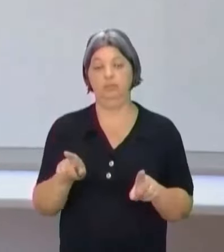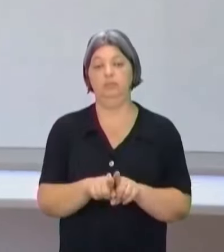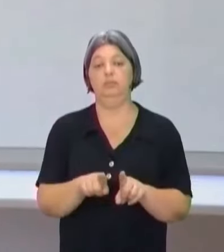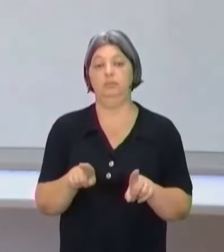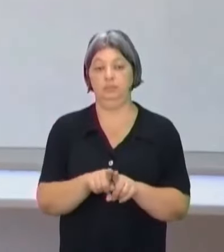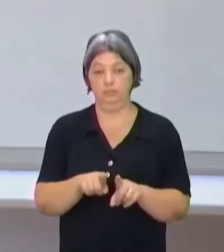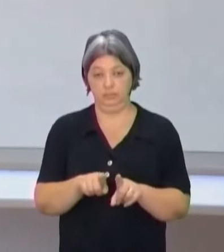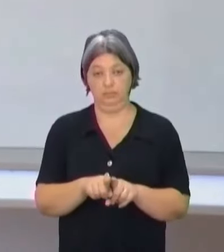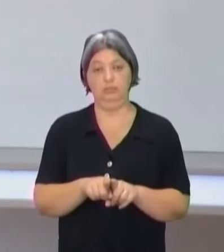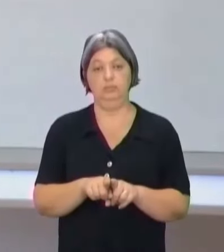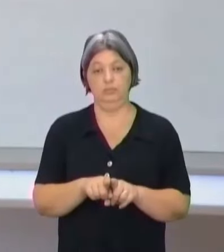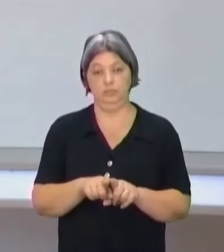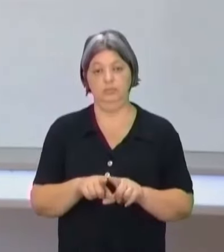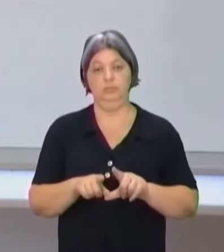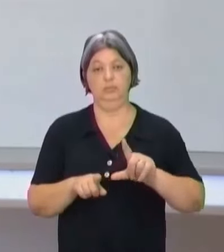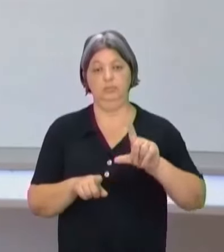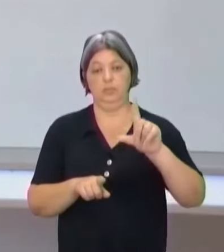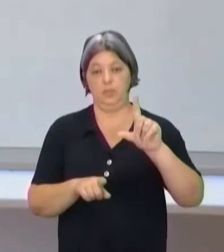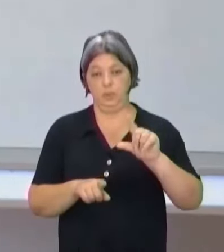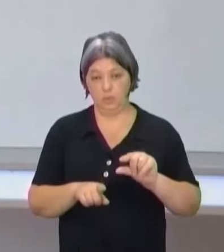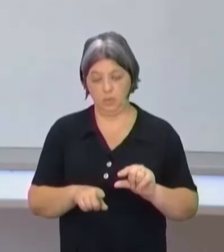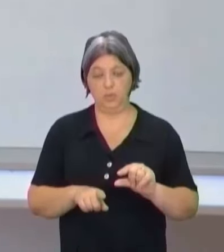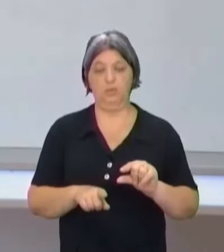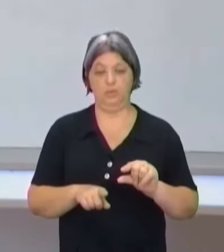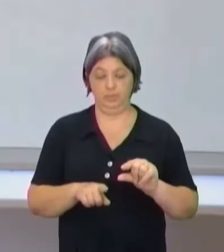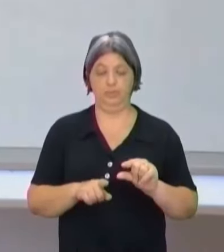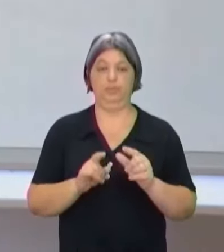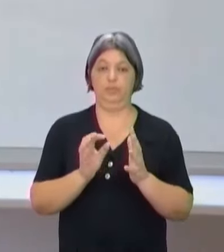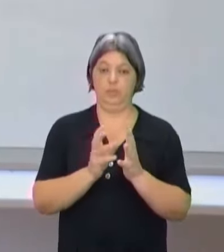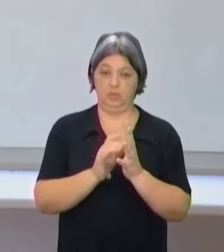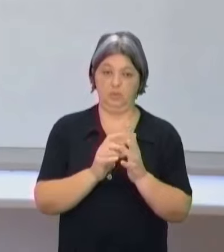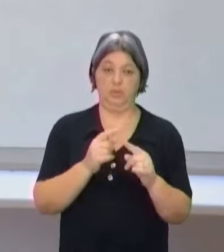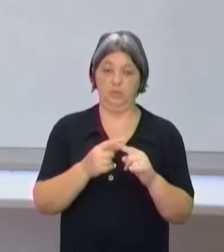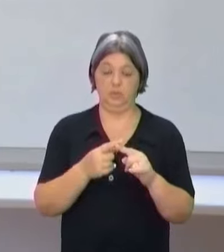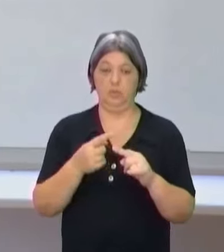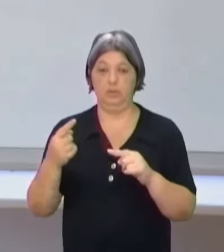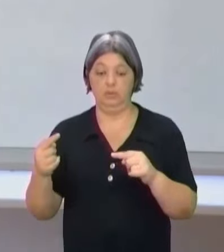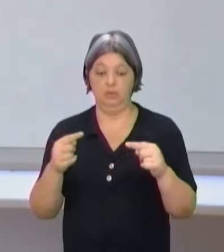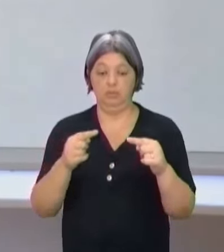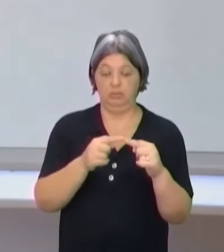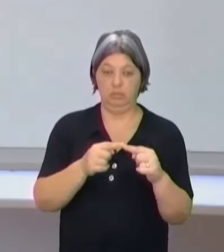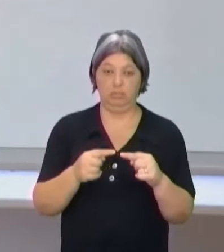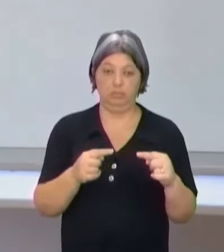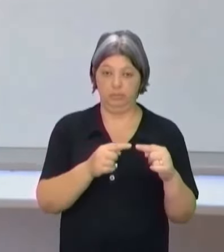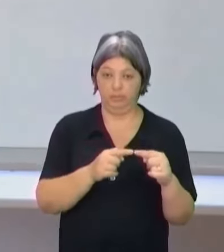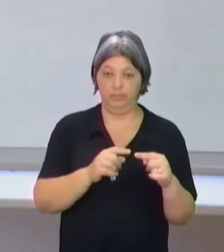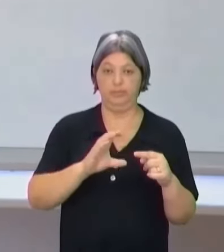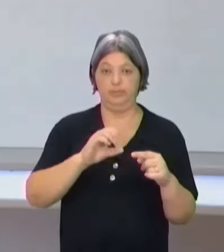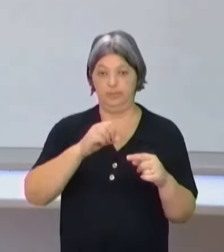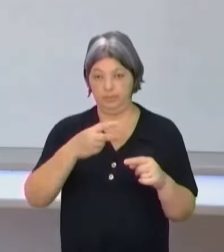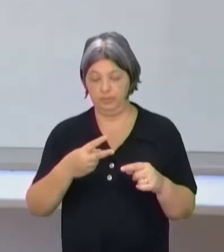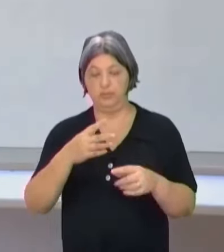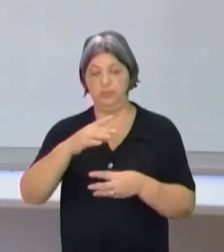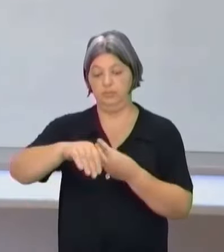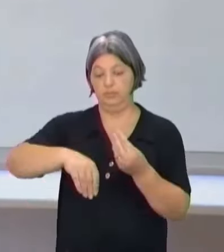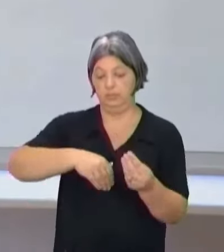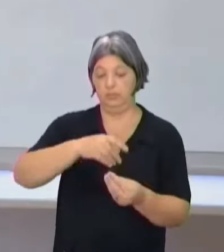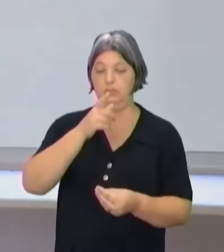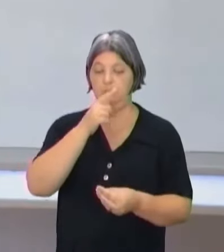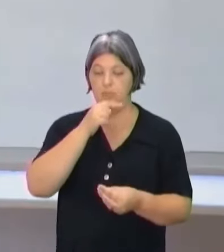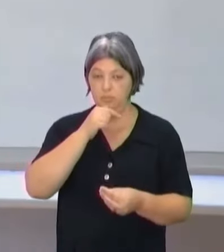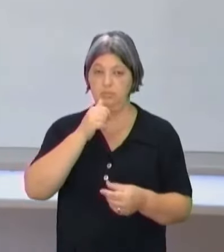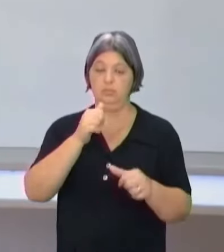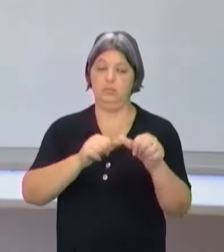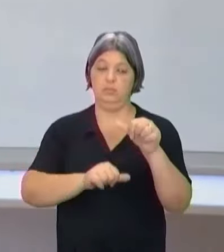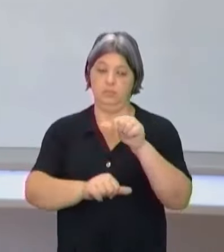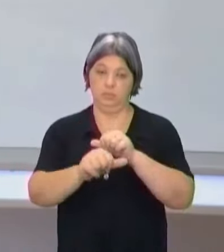também diminui a concentração do ácido, porque um não depende do outro. Não é o gás carbônico que reage com a água que forma o